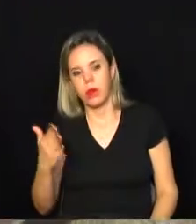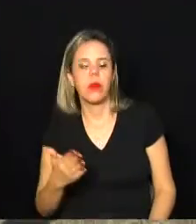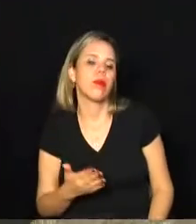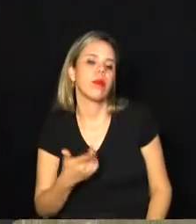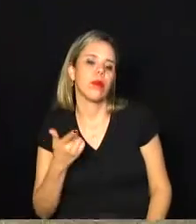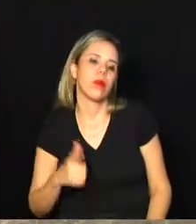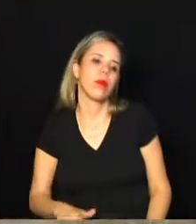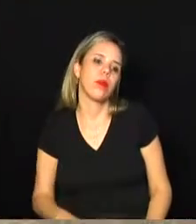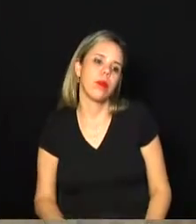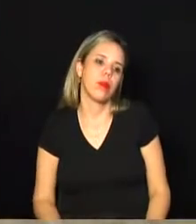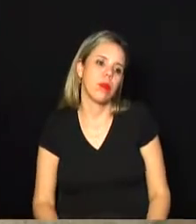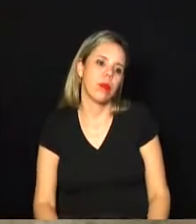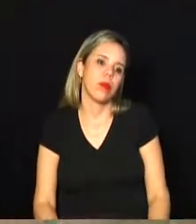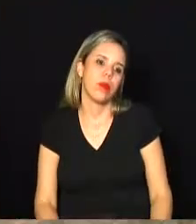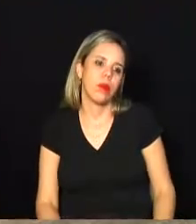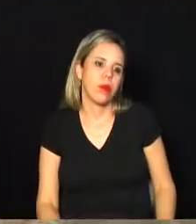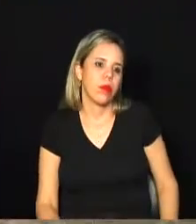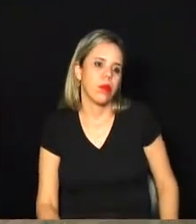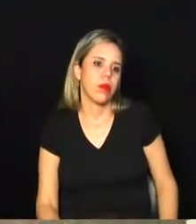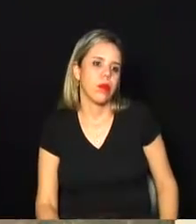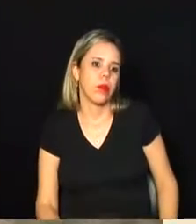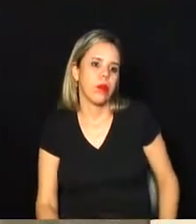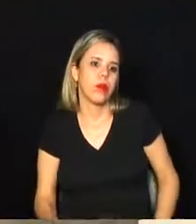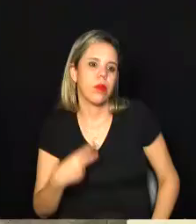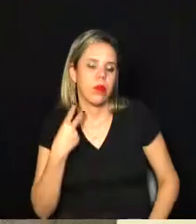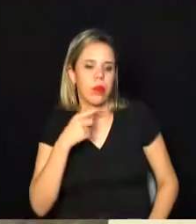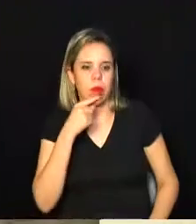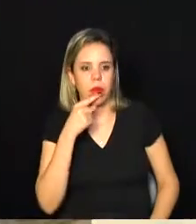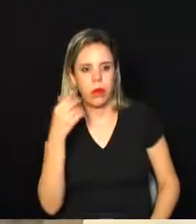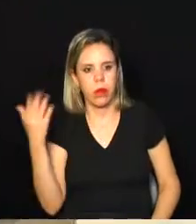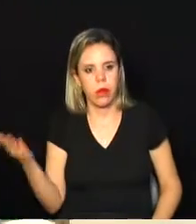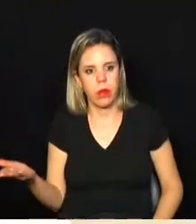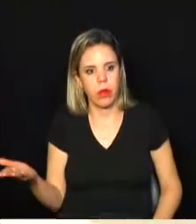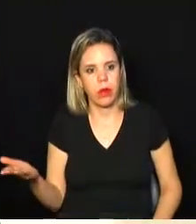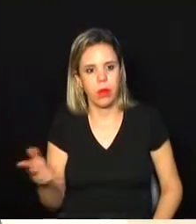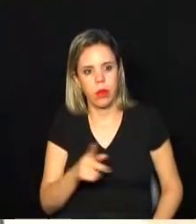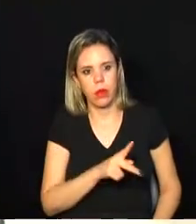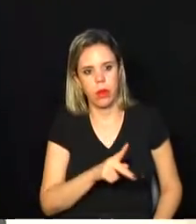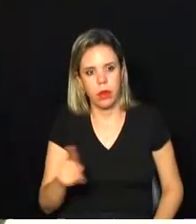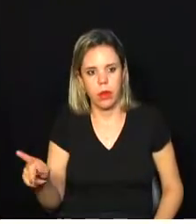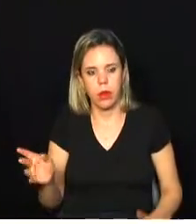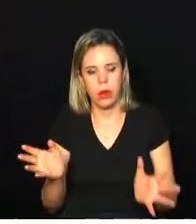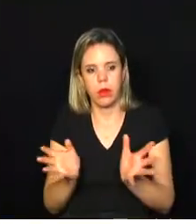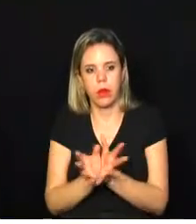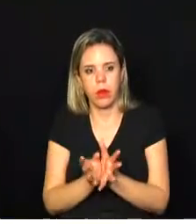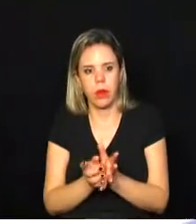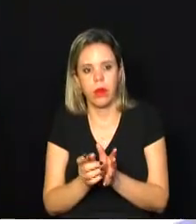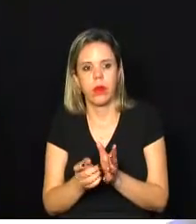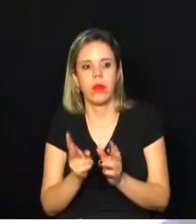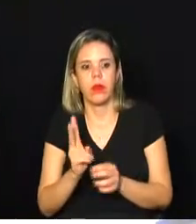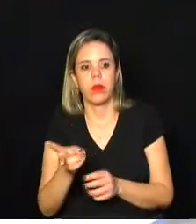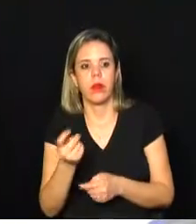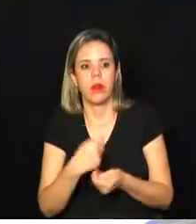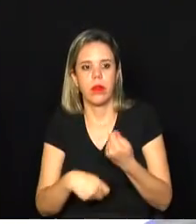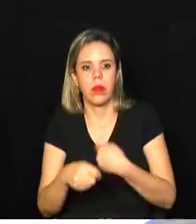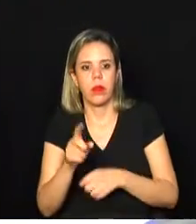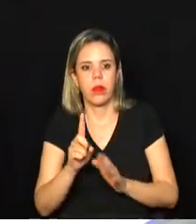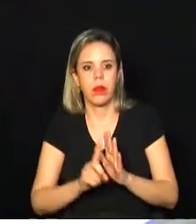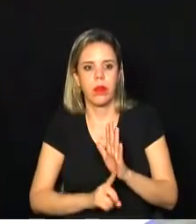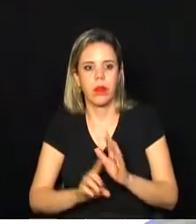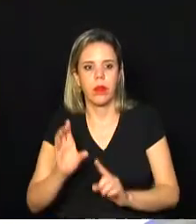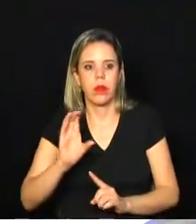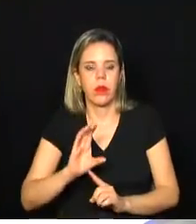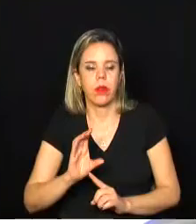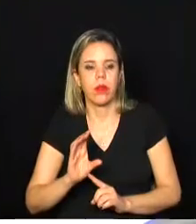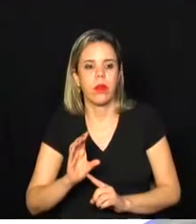Eu que agradeço mais uma vez este ou Vereador Eduardo uma droga presidente da Comissão permanente de Economia defesa